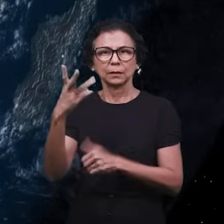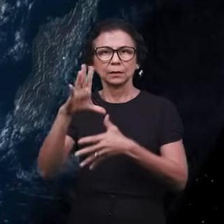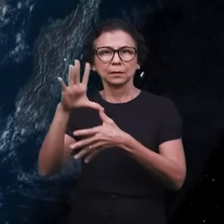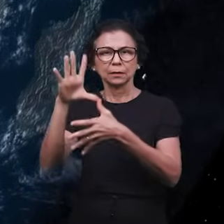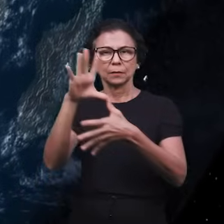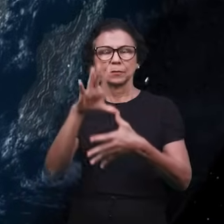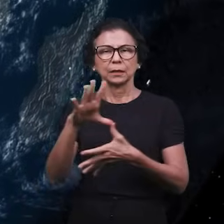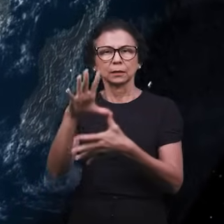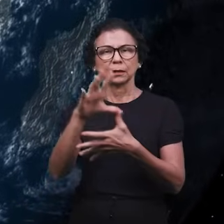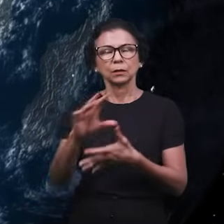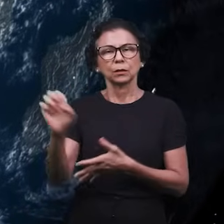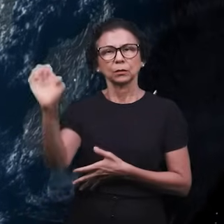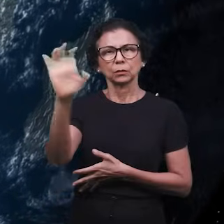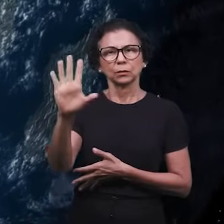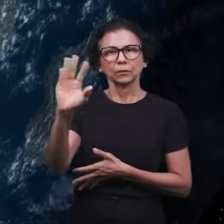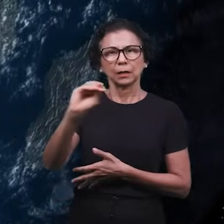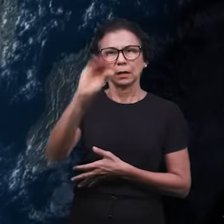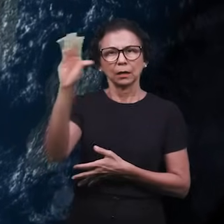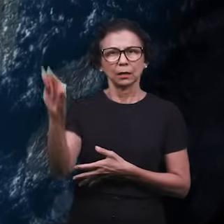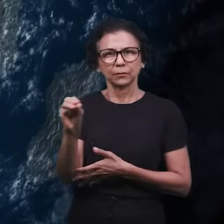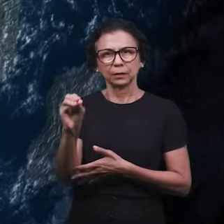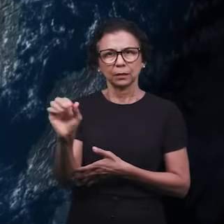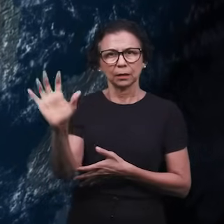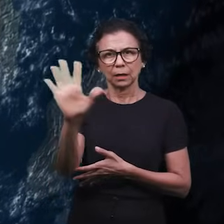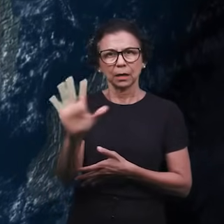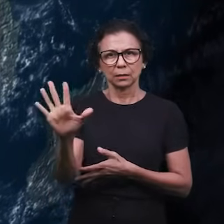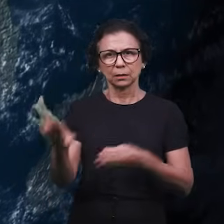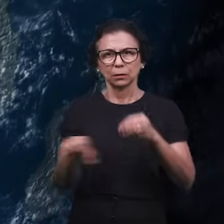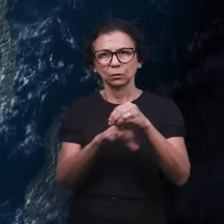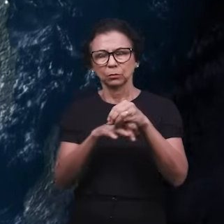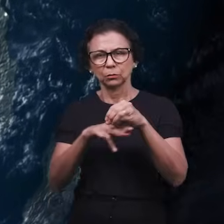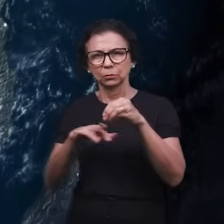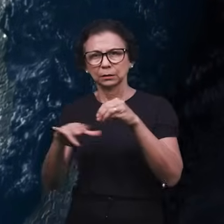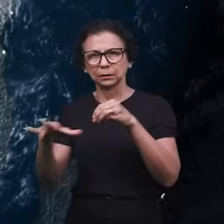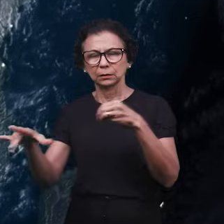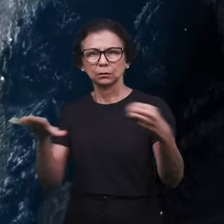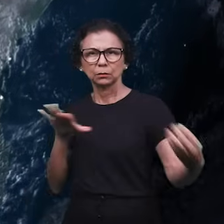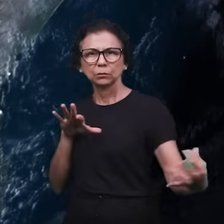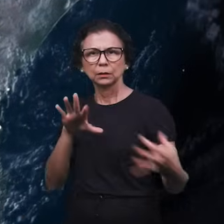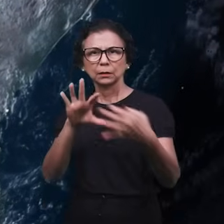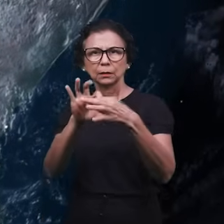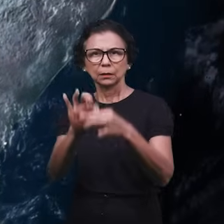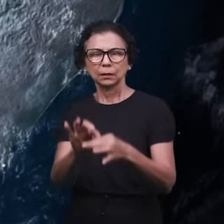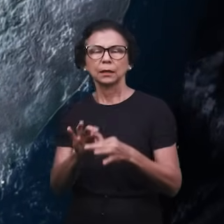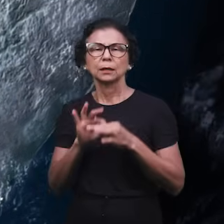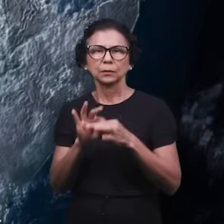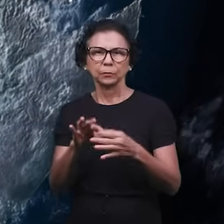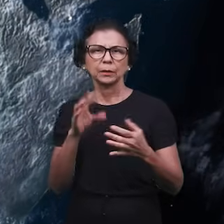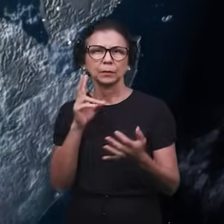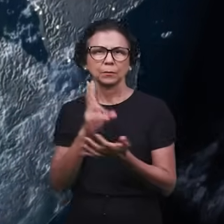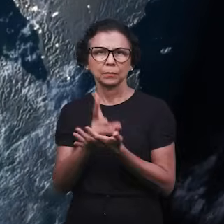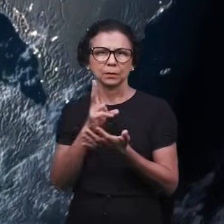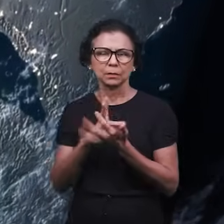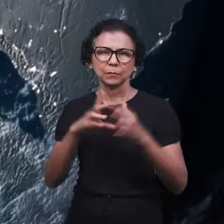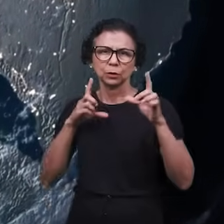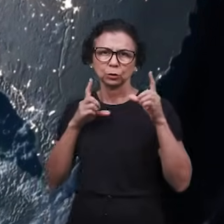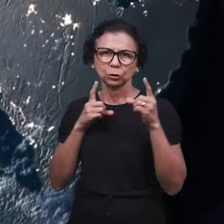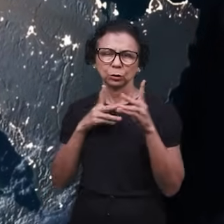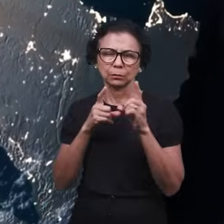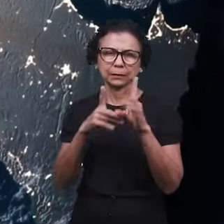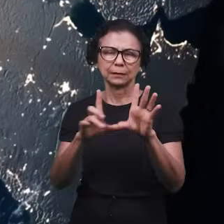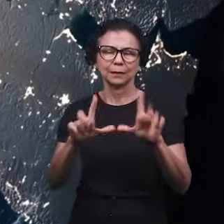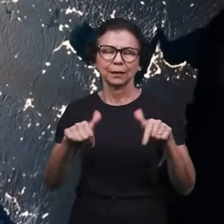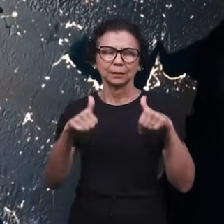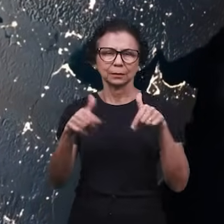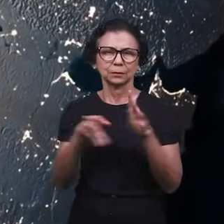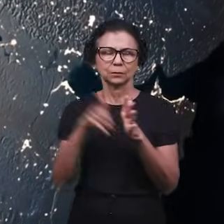nas 3 Américas, Europa, África, Ásia e Oceania, conectadas pela mesma doutrina, pela